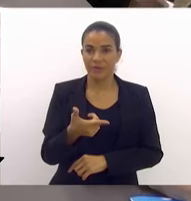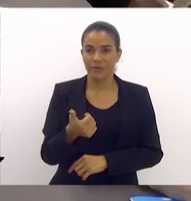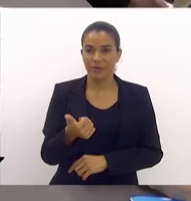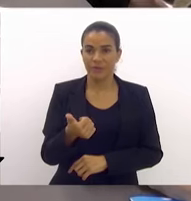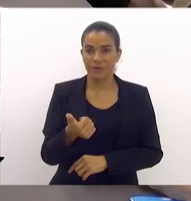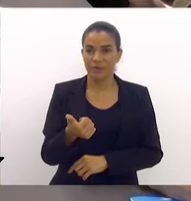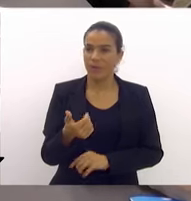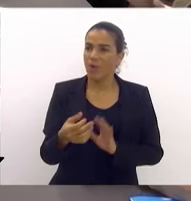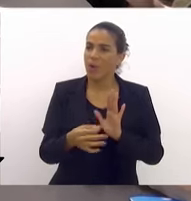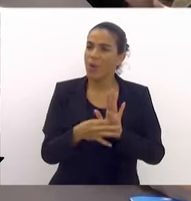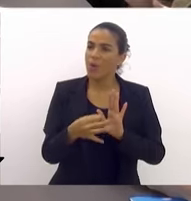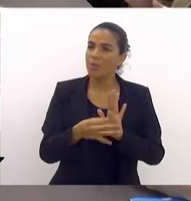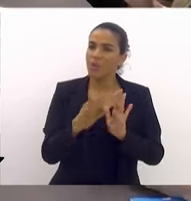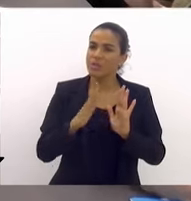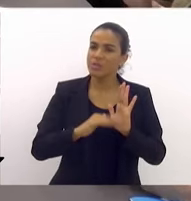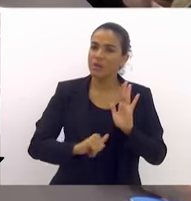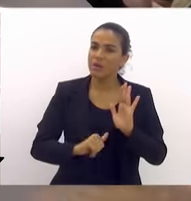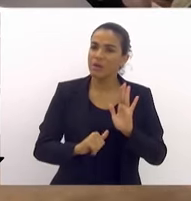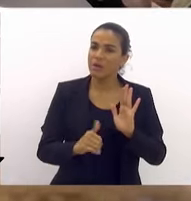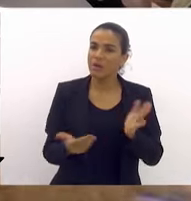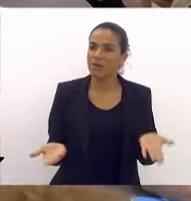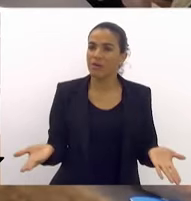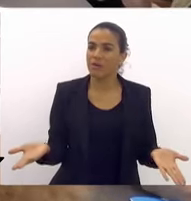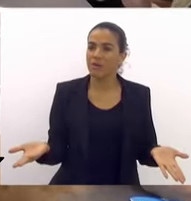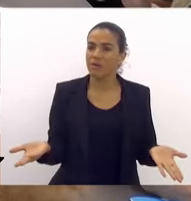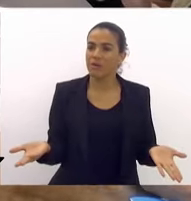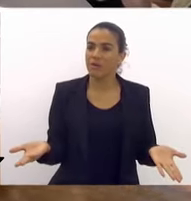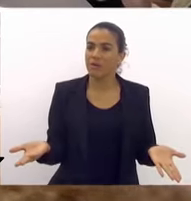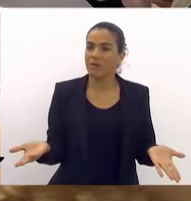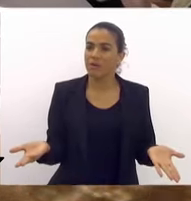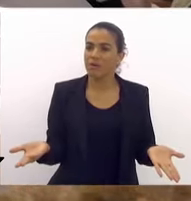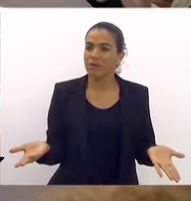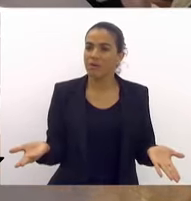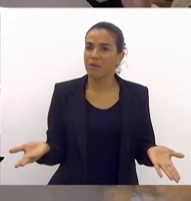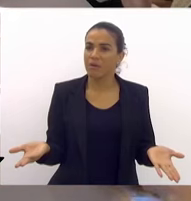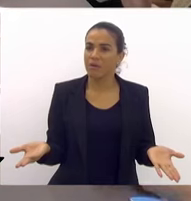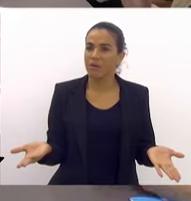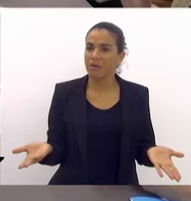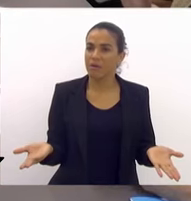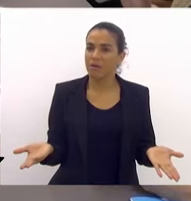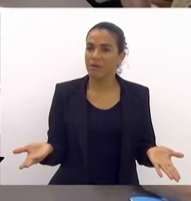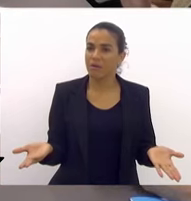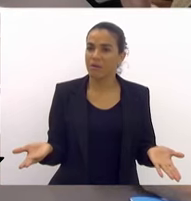Parecia que estava retirado. Está retirado de pauta, Carlinhos. Ah, aqui está anotado retirado de